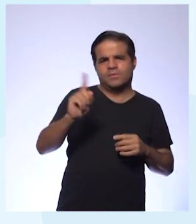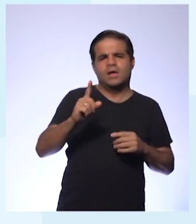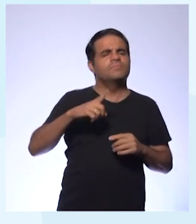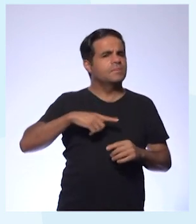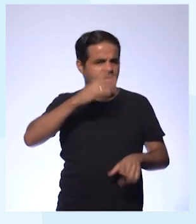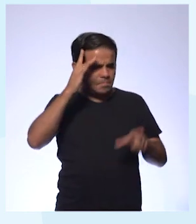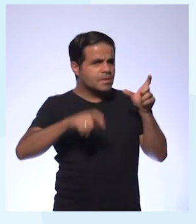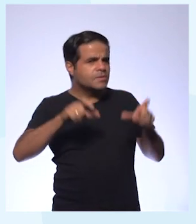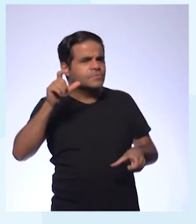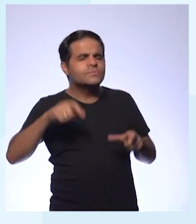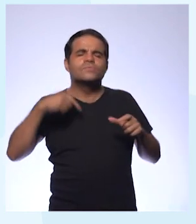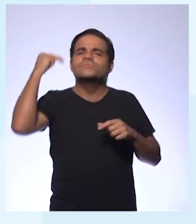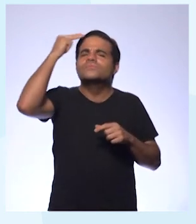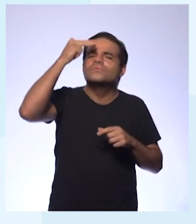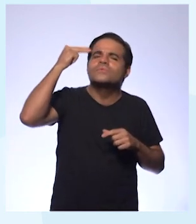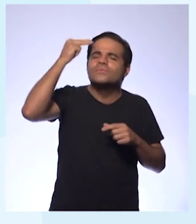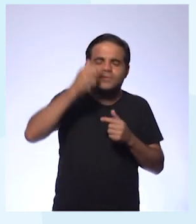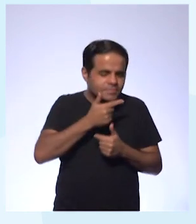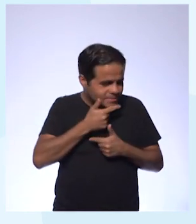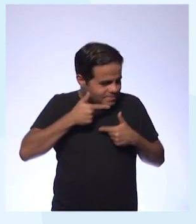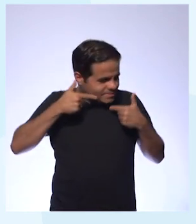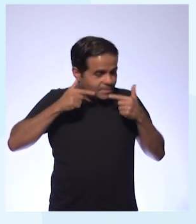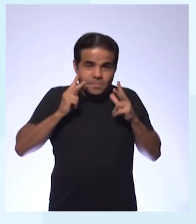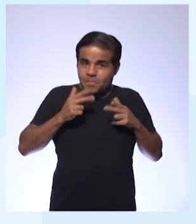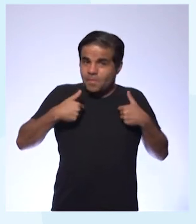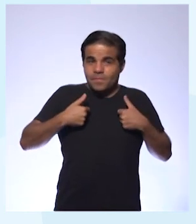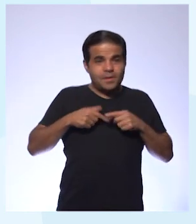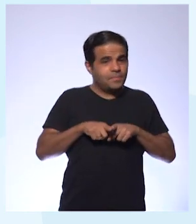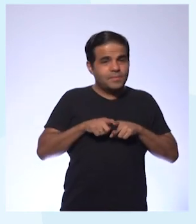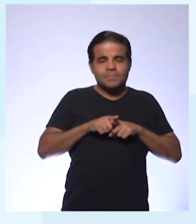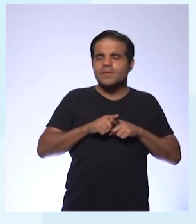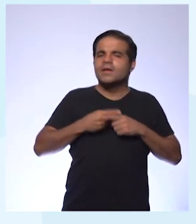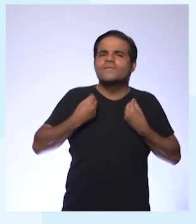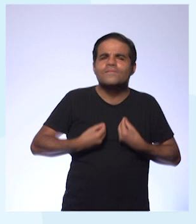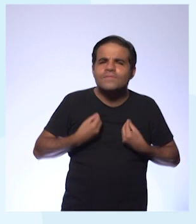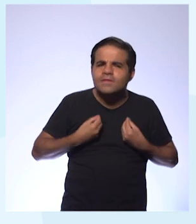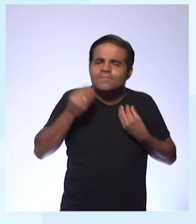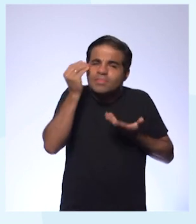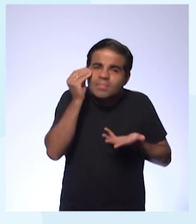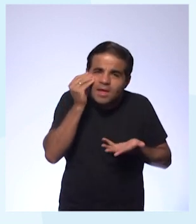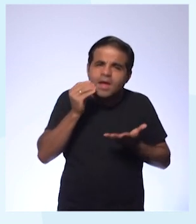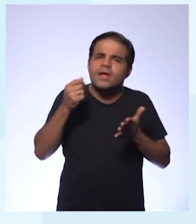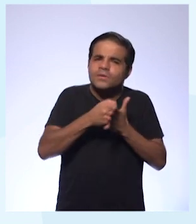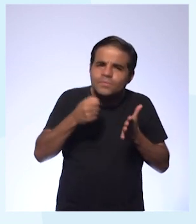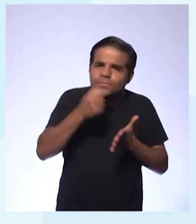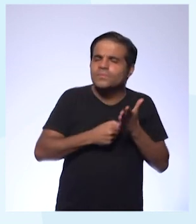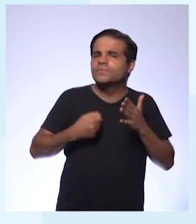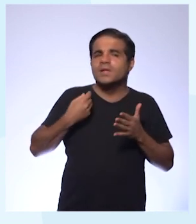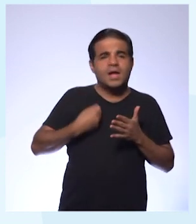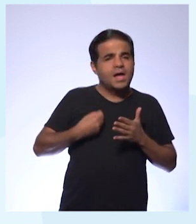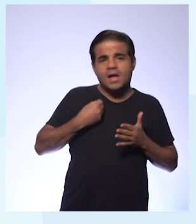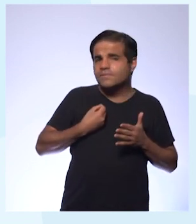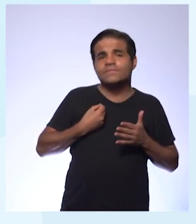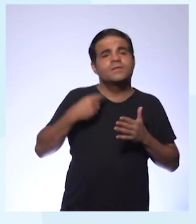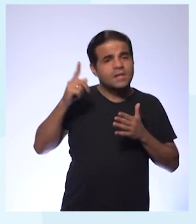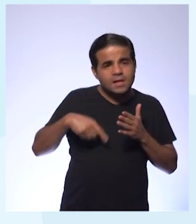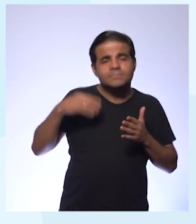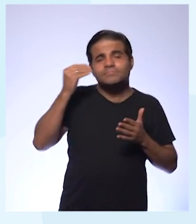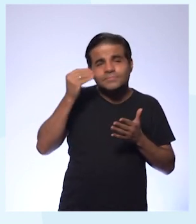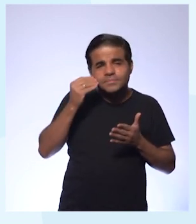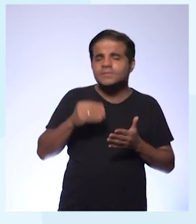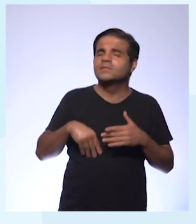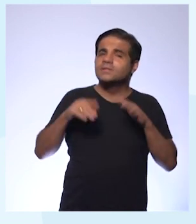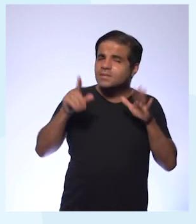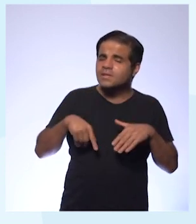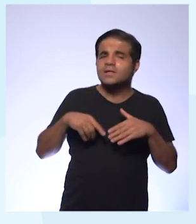Existem pessoas que sonham com o seu sorriso, assim como eu. Viva, tente! A vida não passa de uma tentativa. Ei,